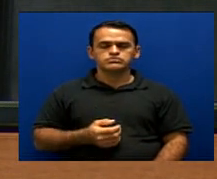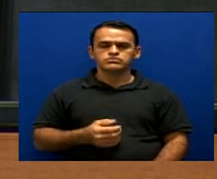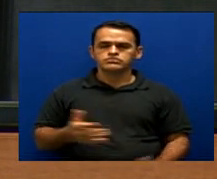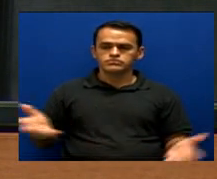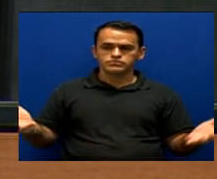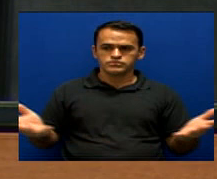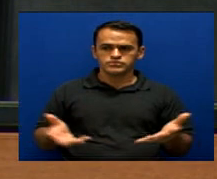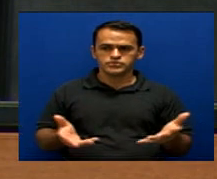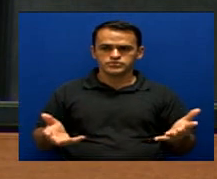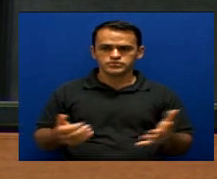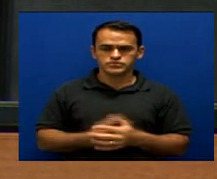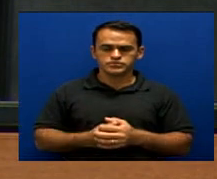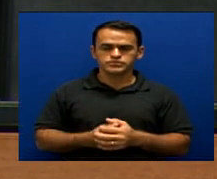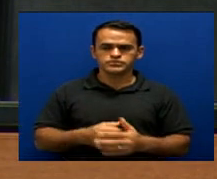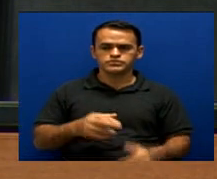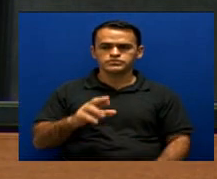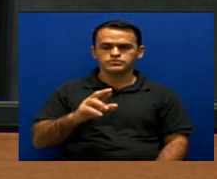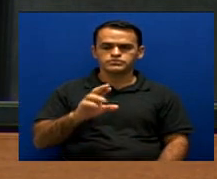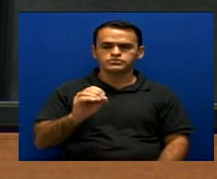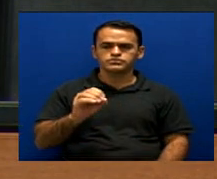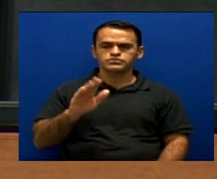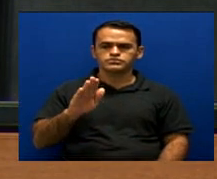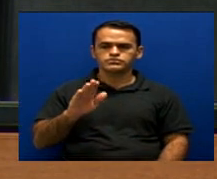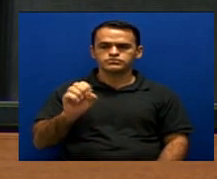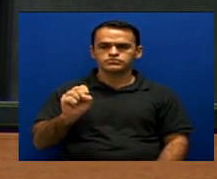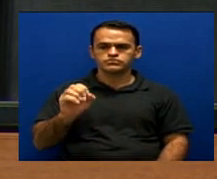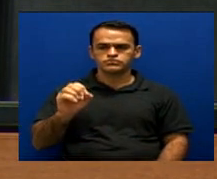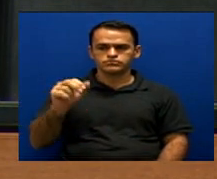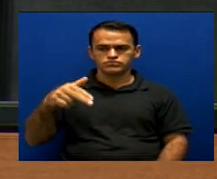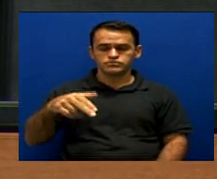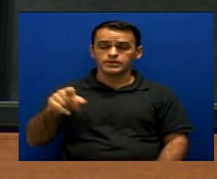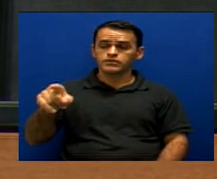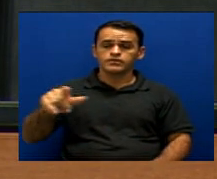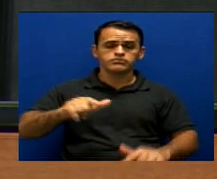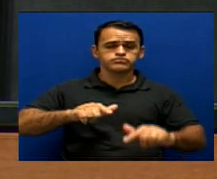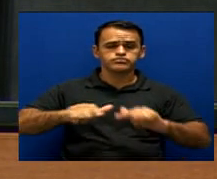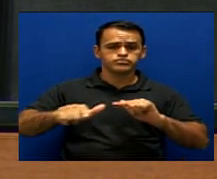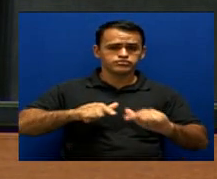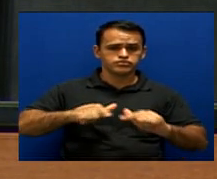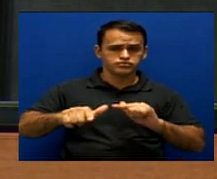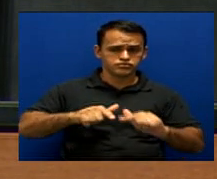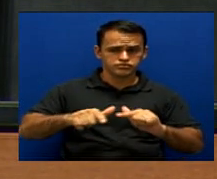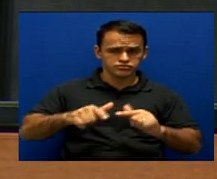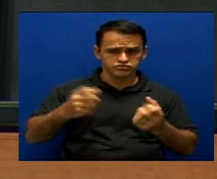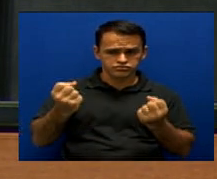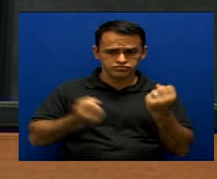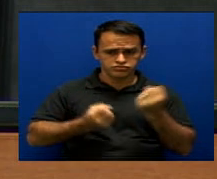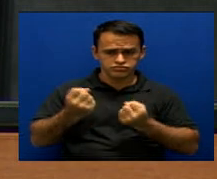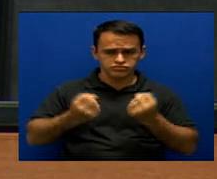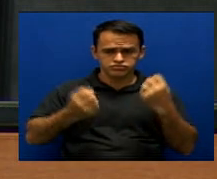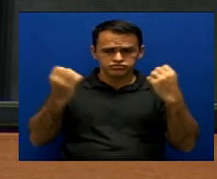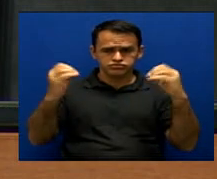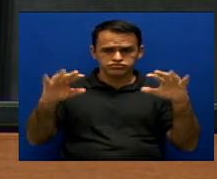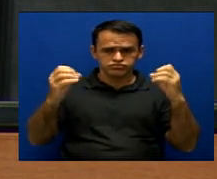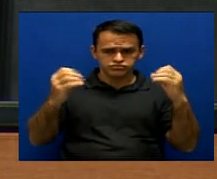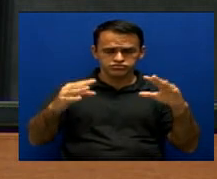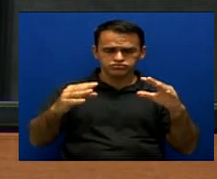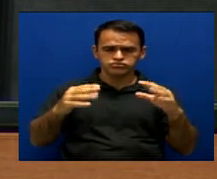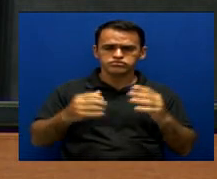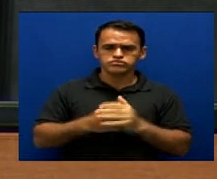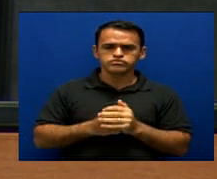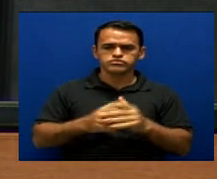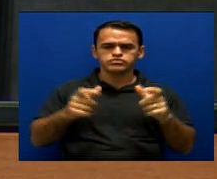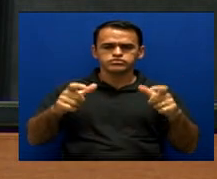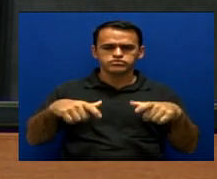passa agora a palavra para o robson ele trabalha na motorista de ambulância iperó